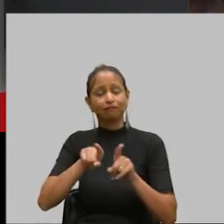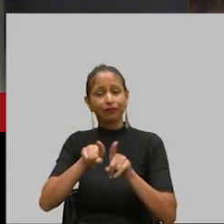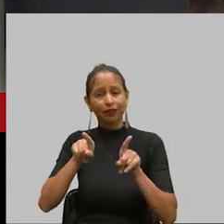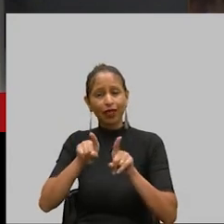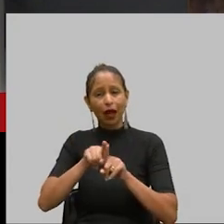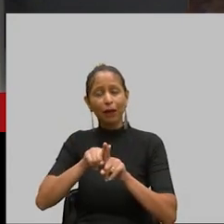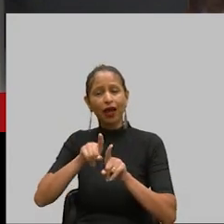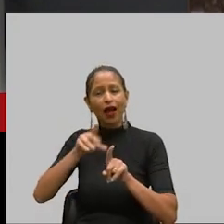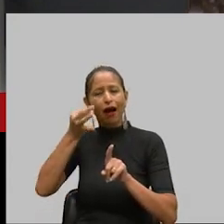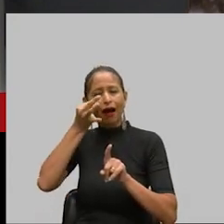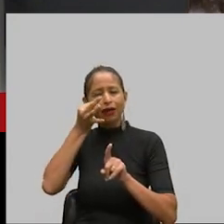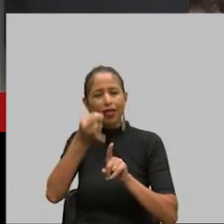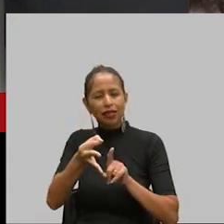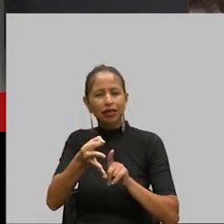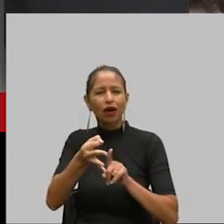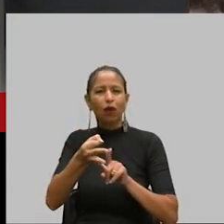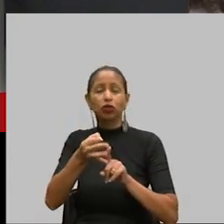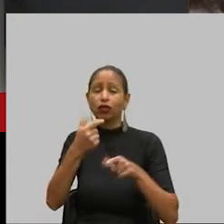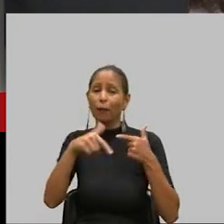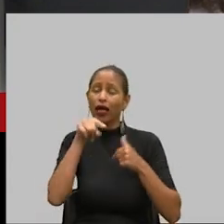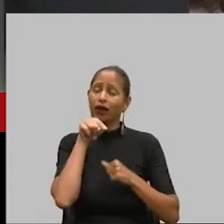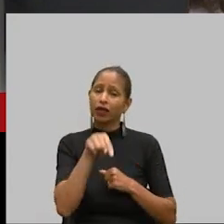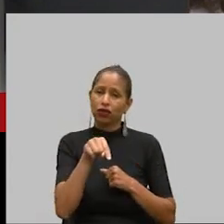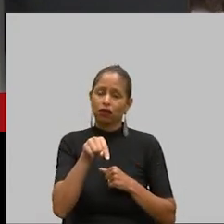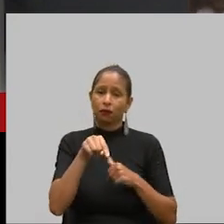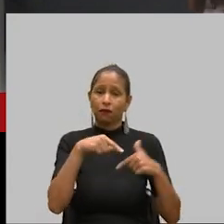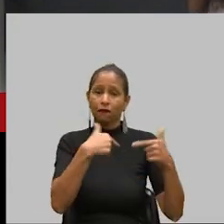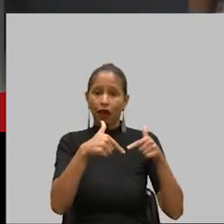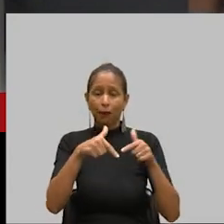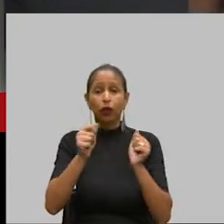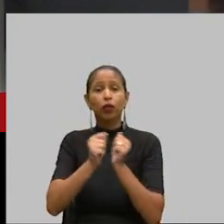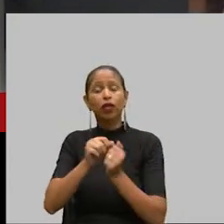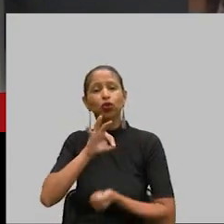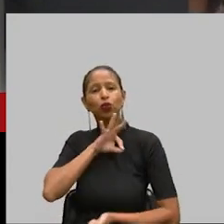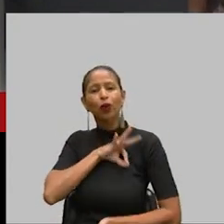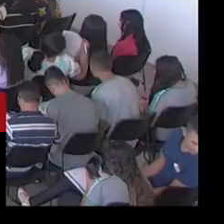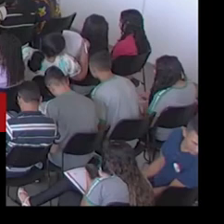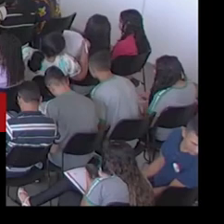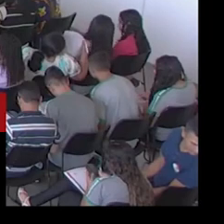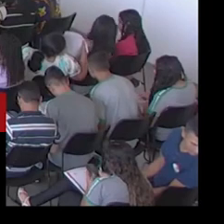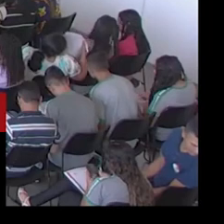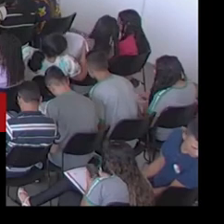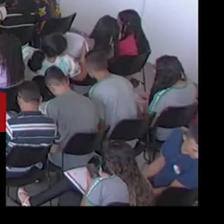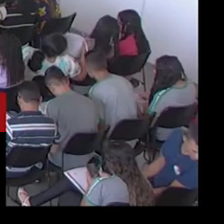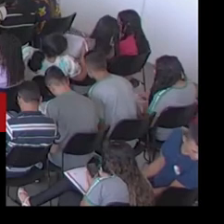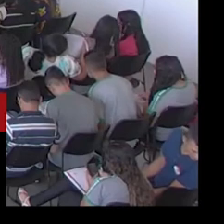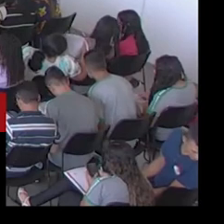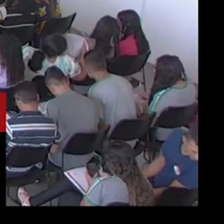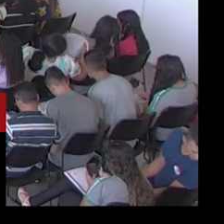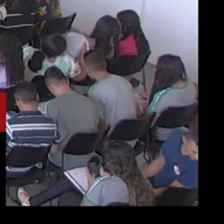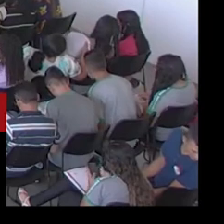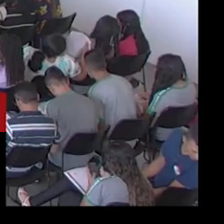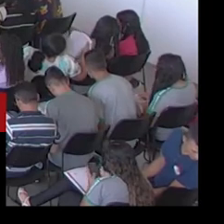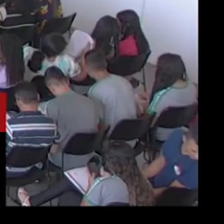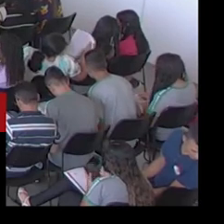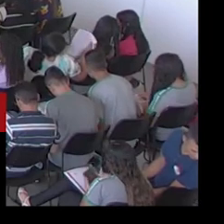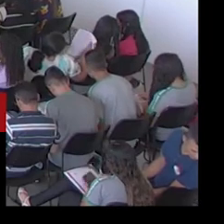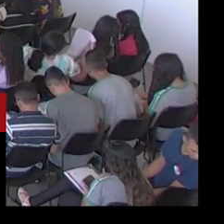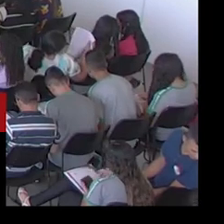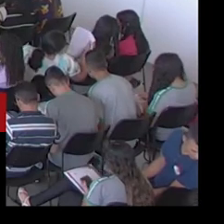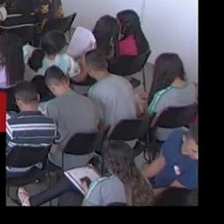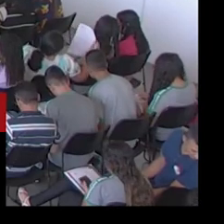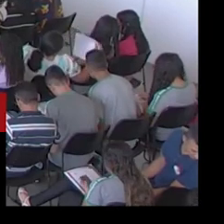pensando e trabalhando muito isso trabalho e renda pras meninas pras mulheres pros jovens